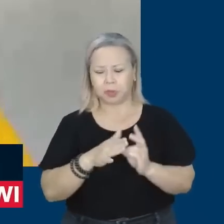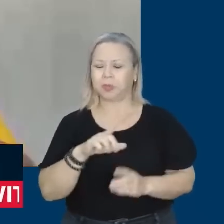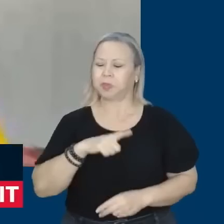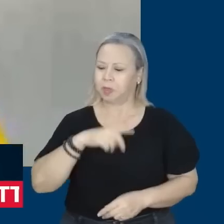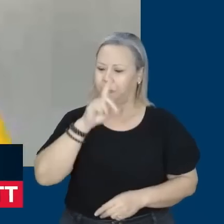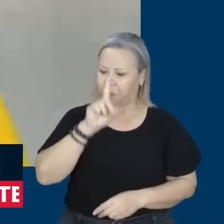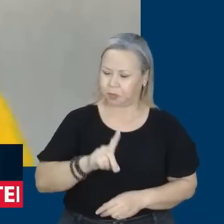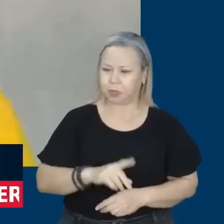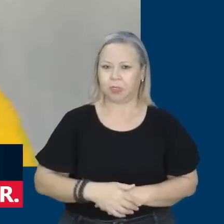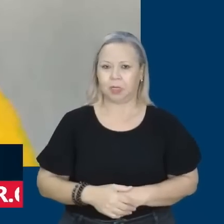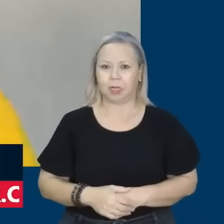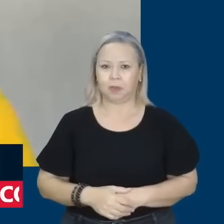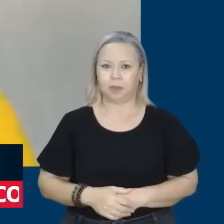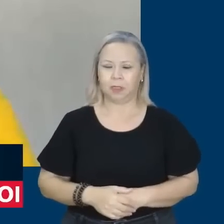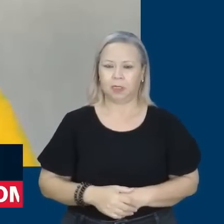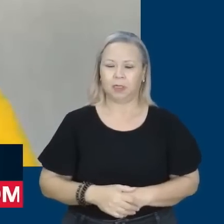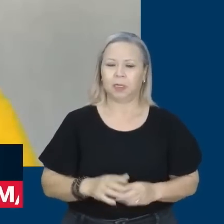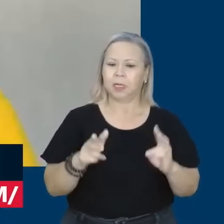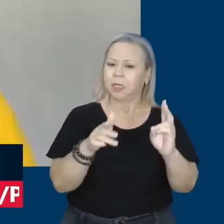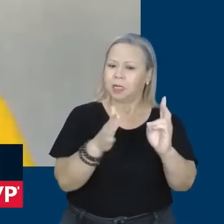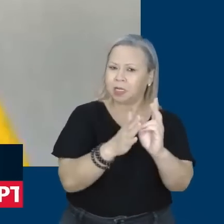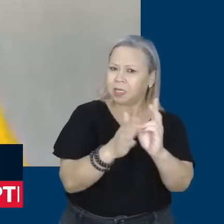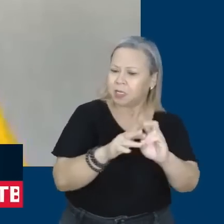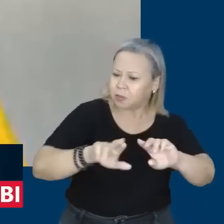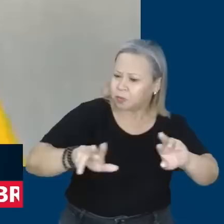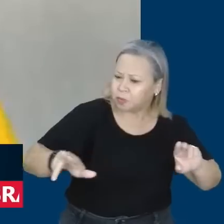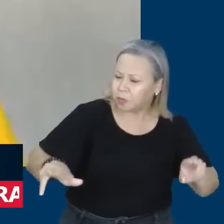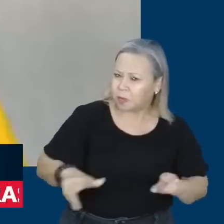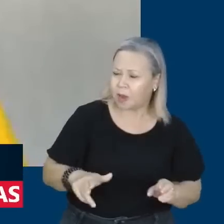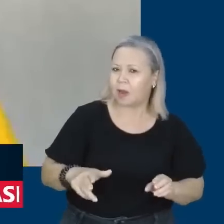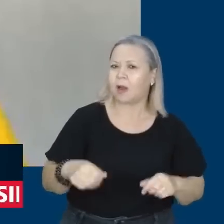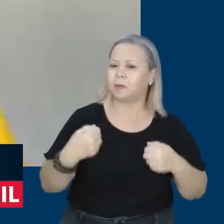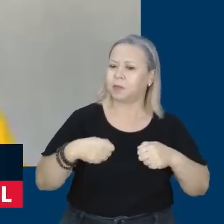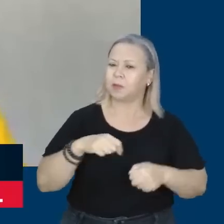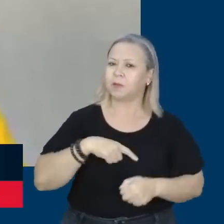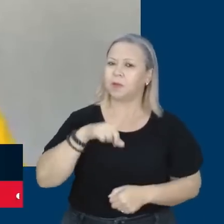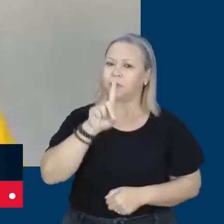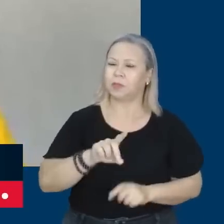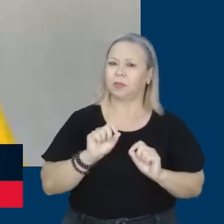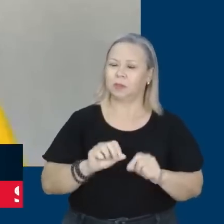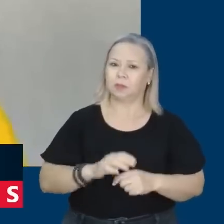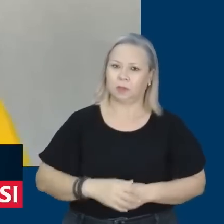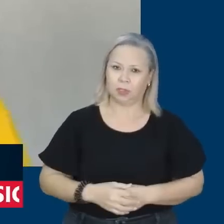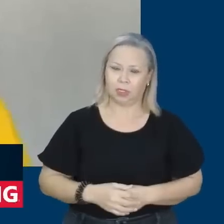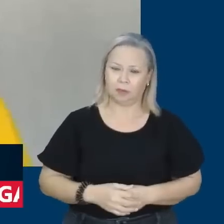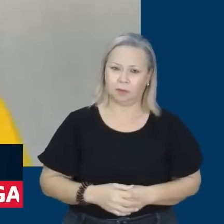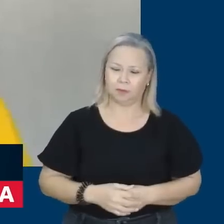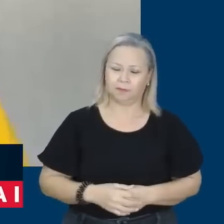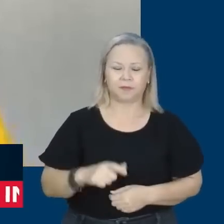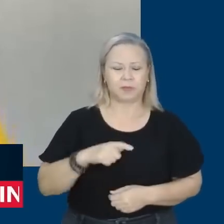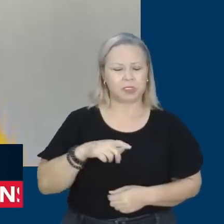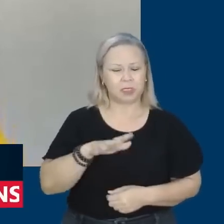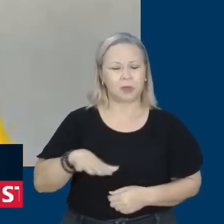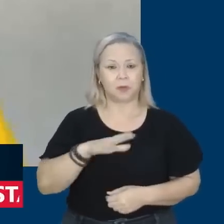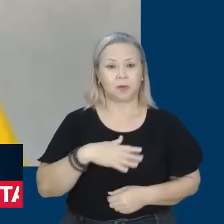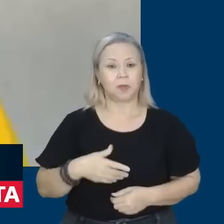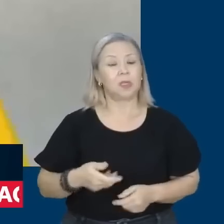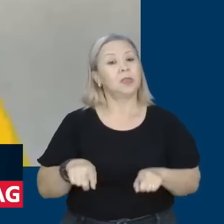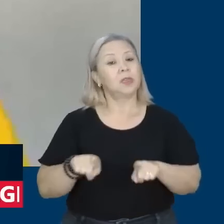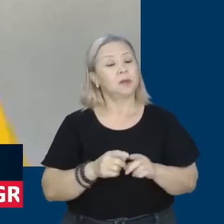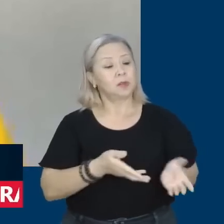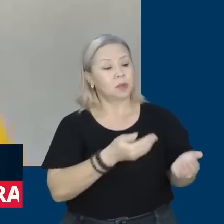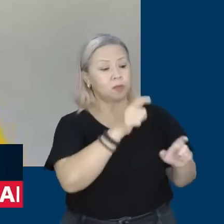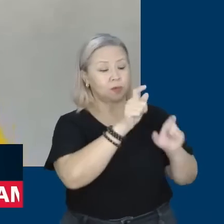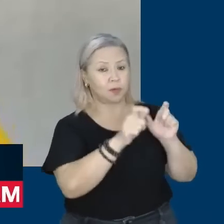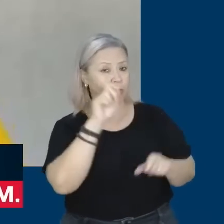de ter os direitos indígenas, mesmo não sendo aldeado. Para que a nossa juventude negra possa ter